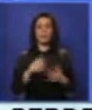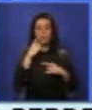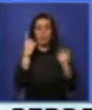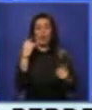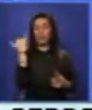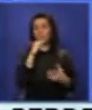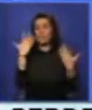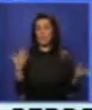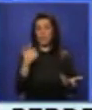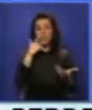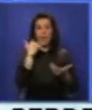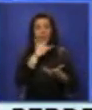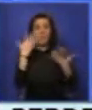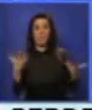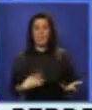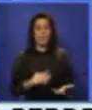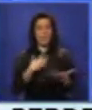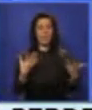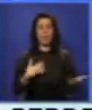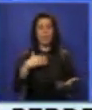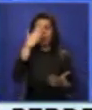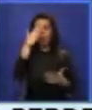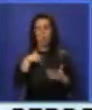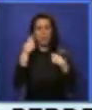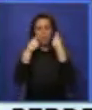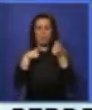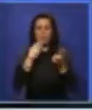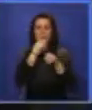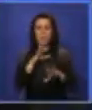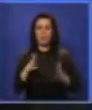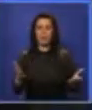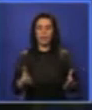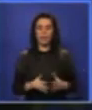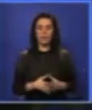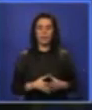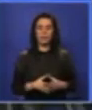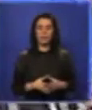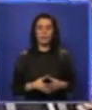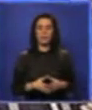mostra a felicidade, mostra a alegria, mostra os sentimentos, eu acho que deixa de ter expressão.